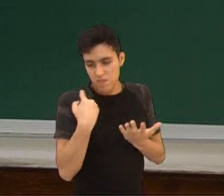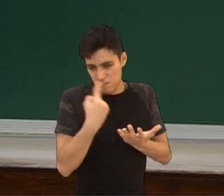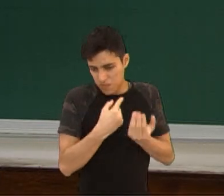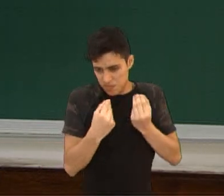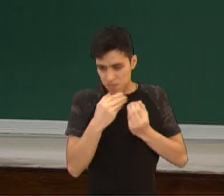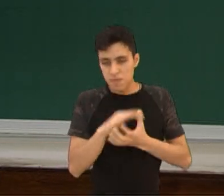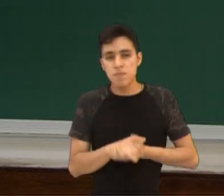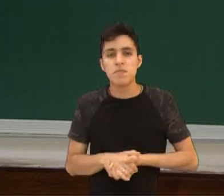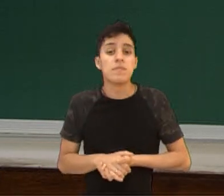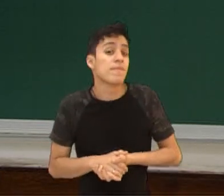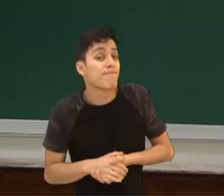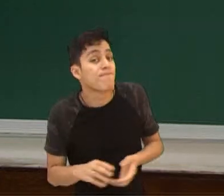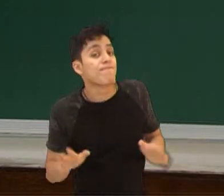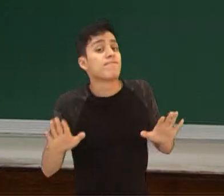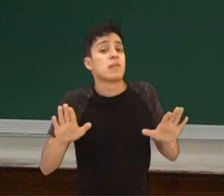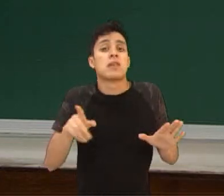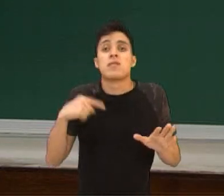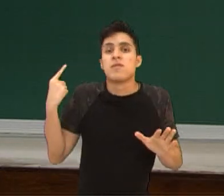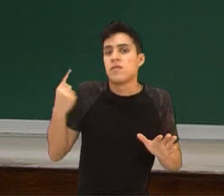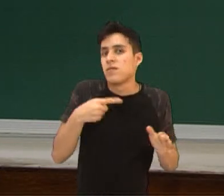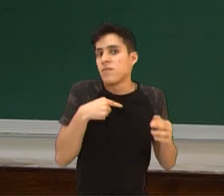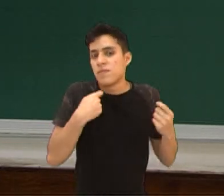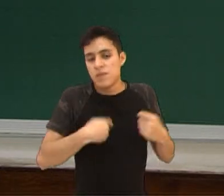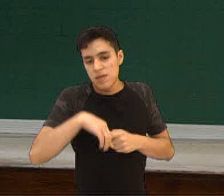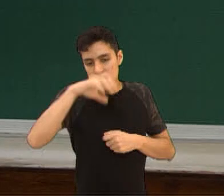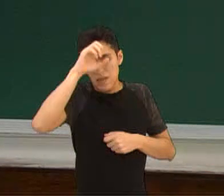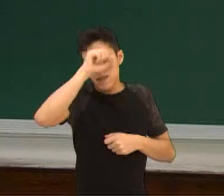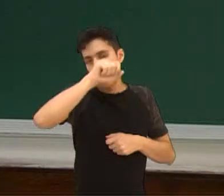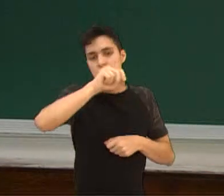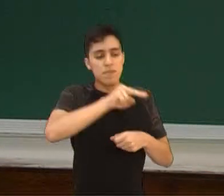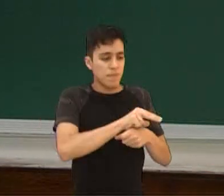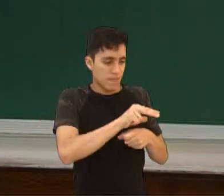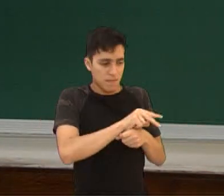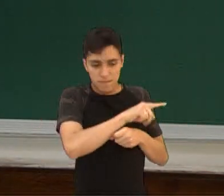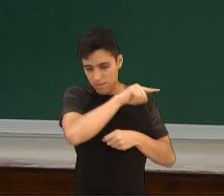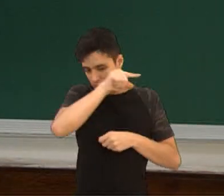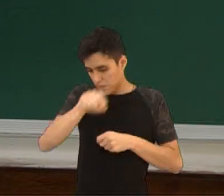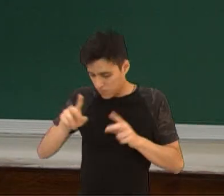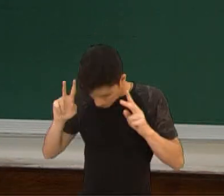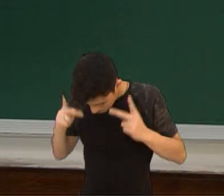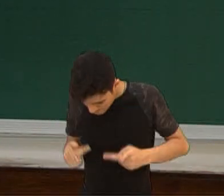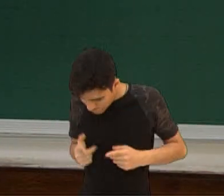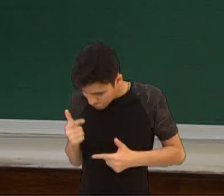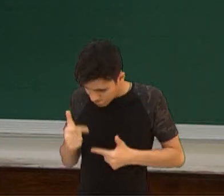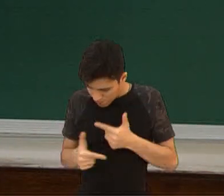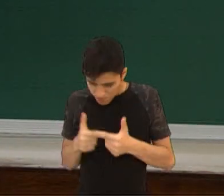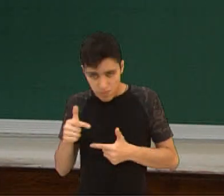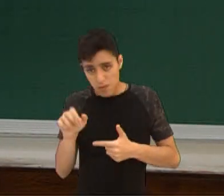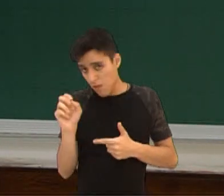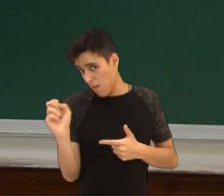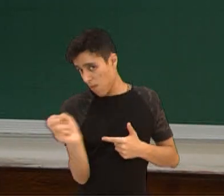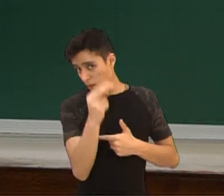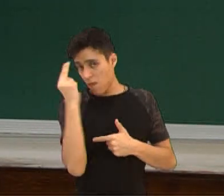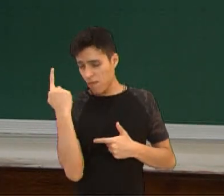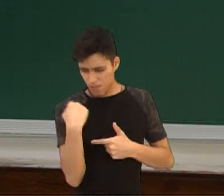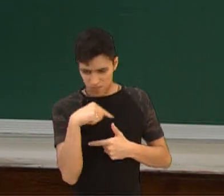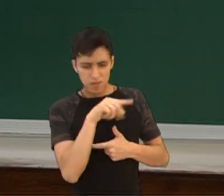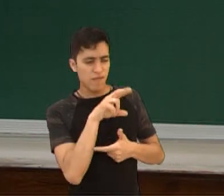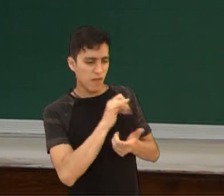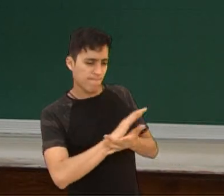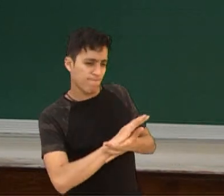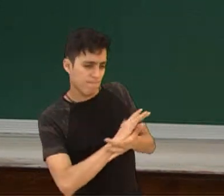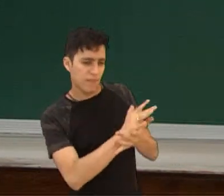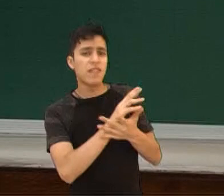hora da gente aprender a dosar a preservação ambiental com as atividades humanas, né? Ou a gente vai acabar com o ambiente e vai interferir também